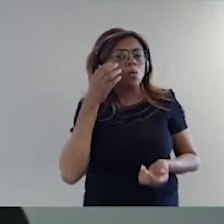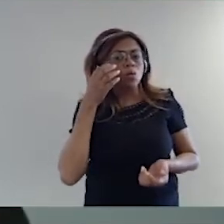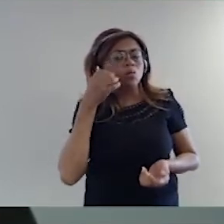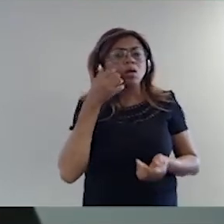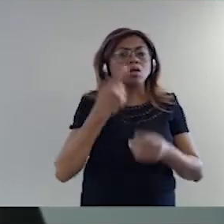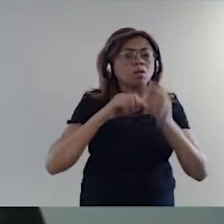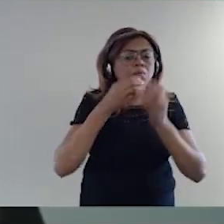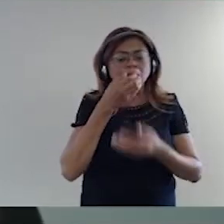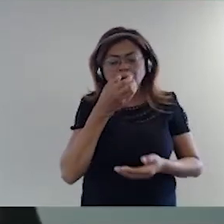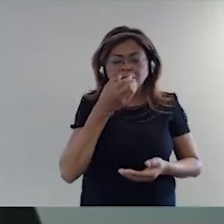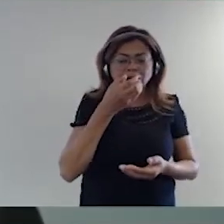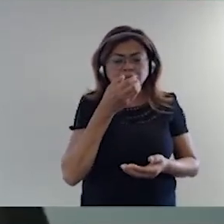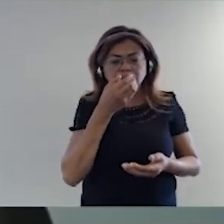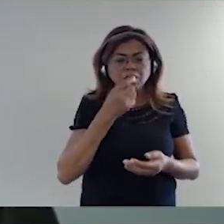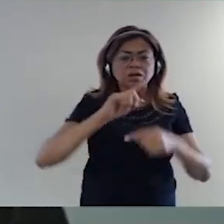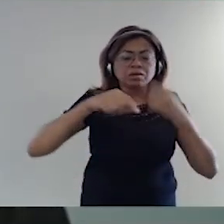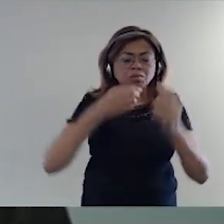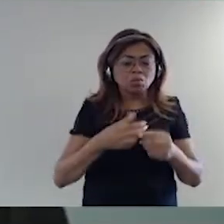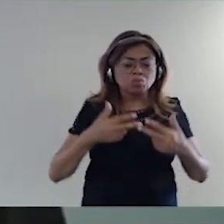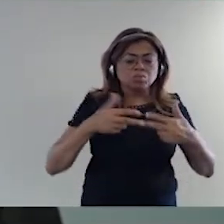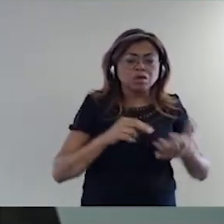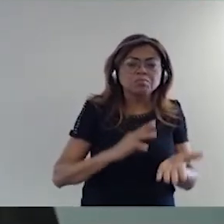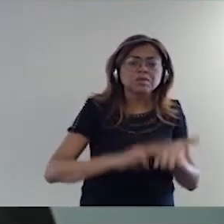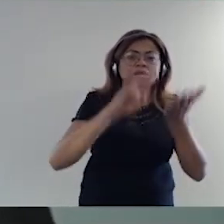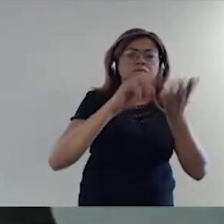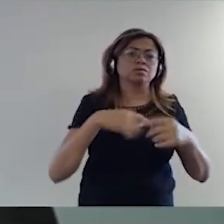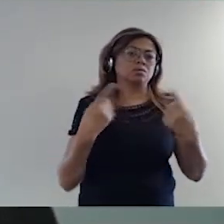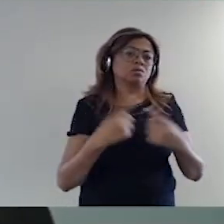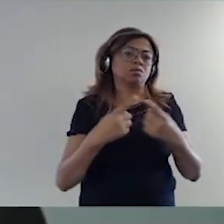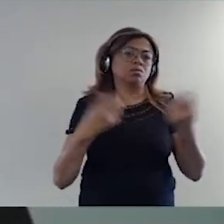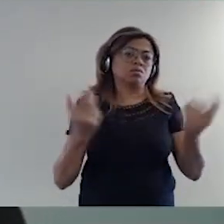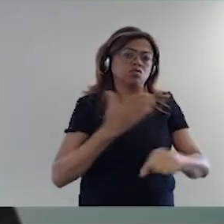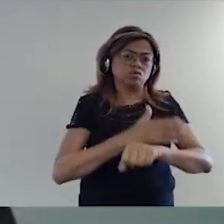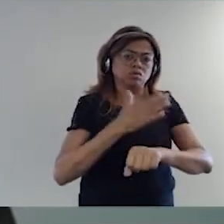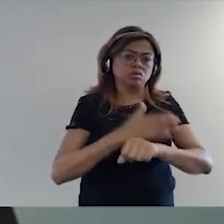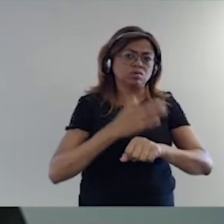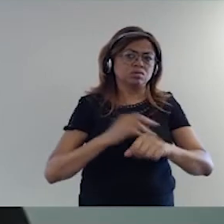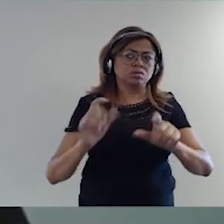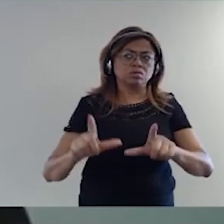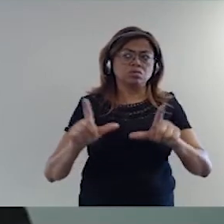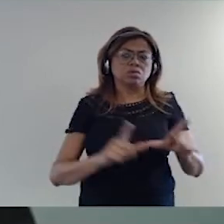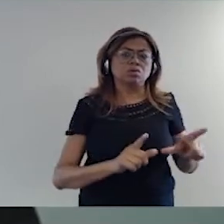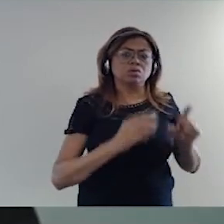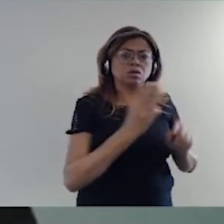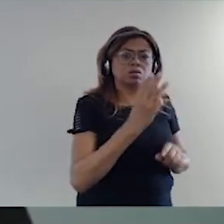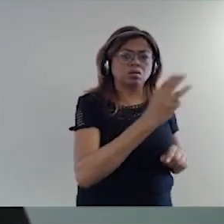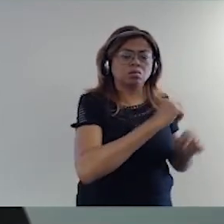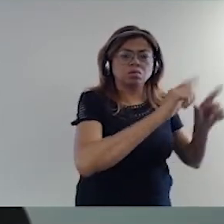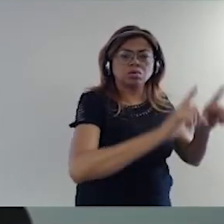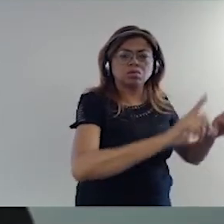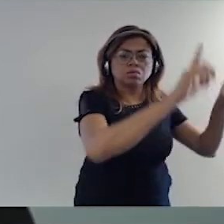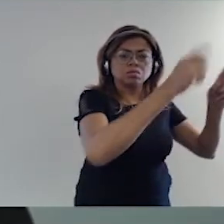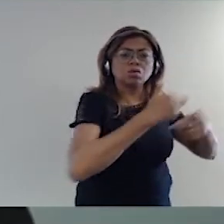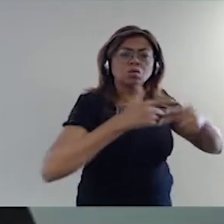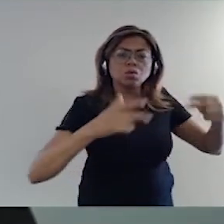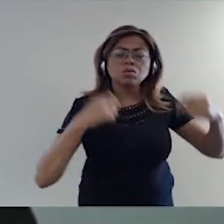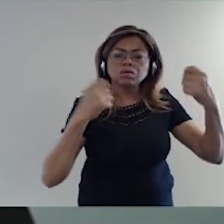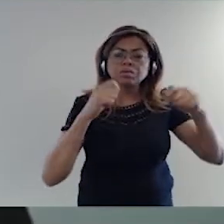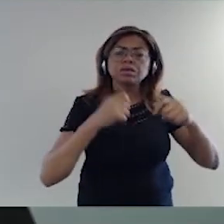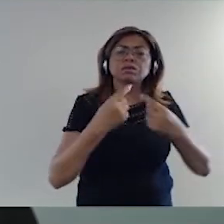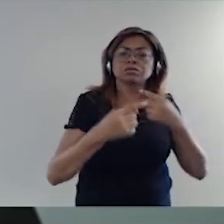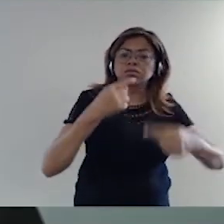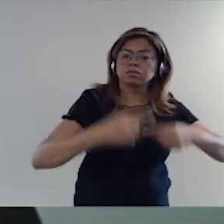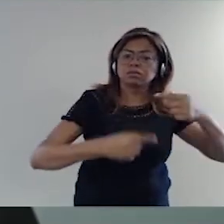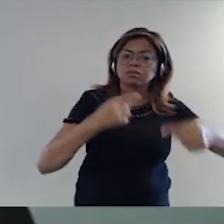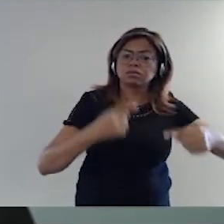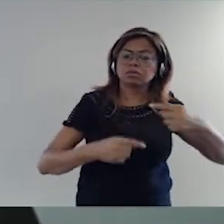desembargador, como se isso fosse o pleno exercício da profissão numa tribuna. Então, são aspectos que merecem ser discutidos, e